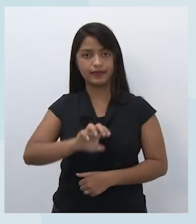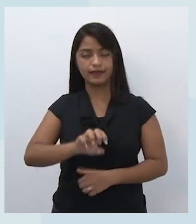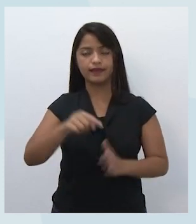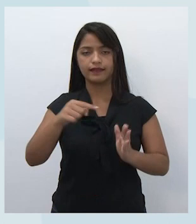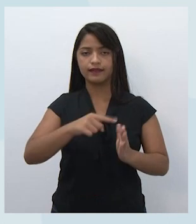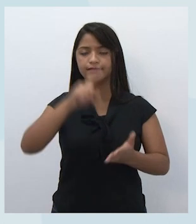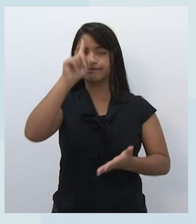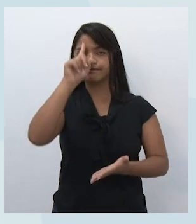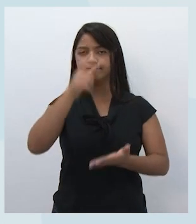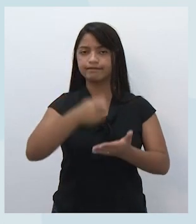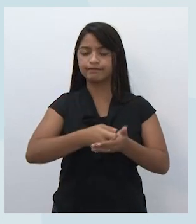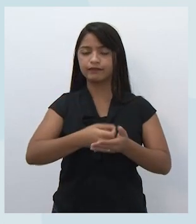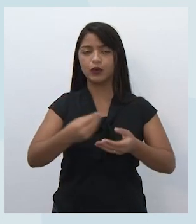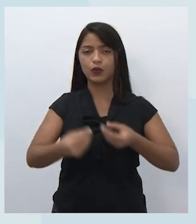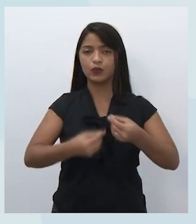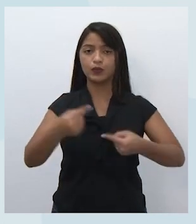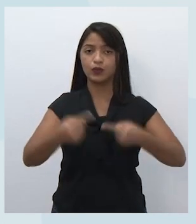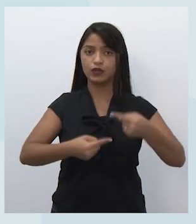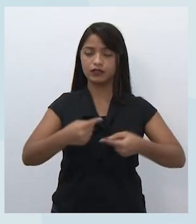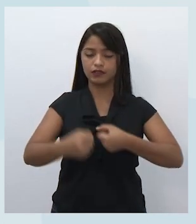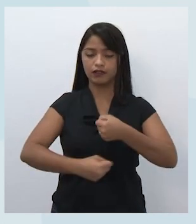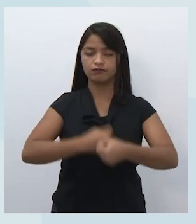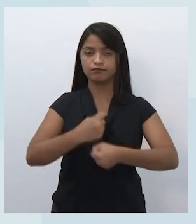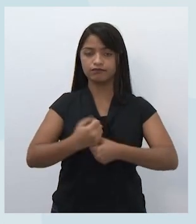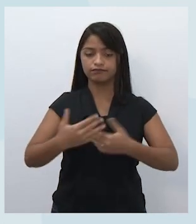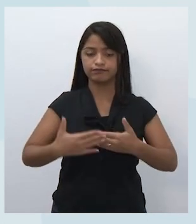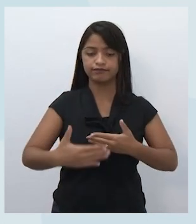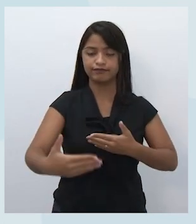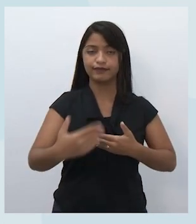política educacional para a próxima década.